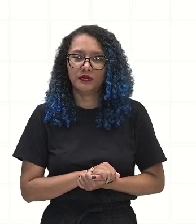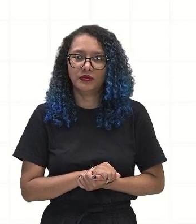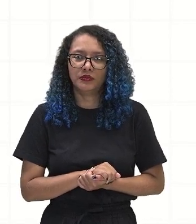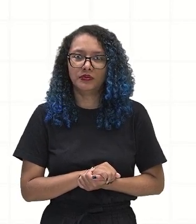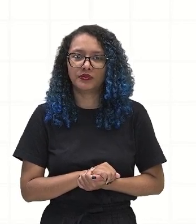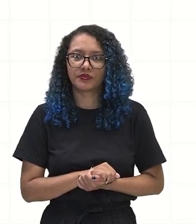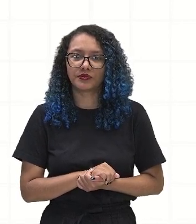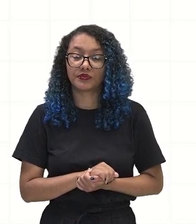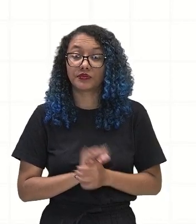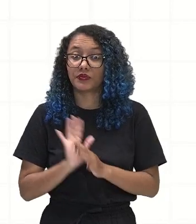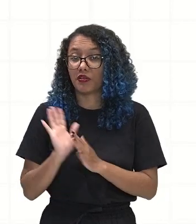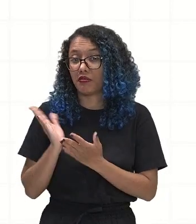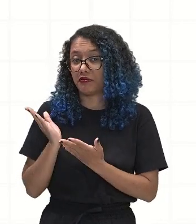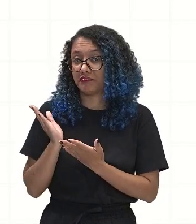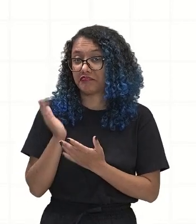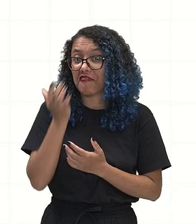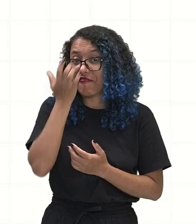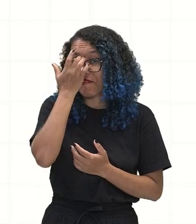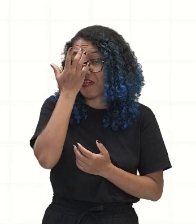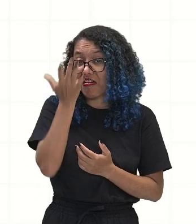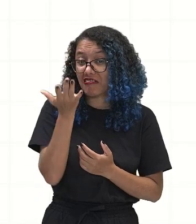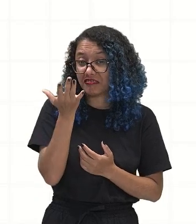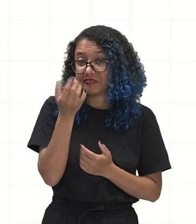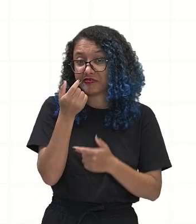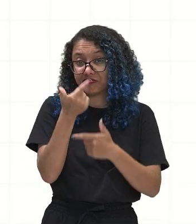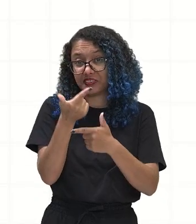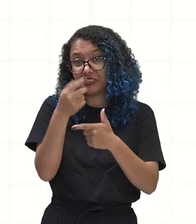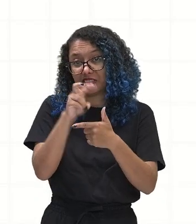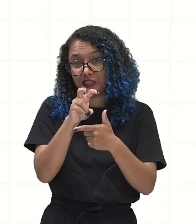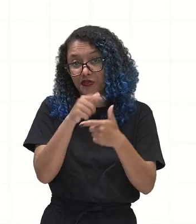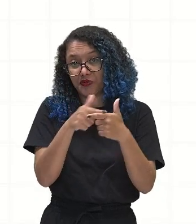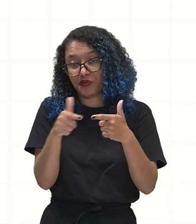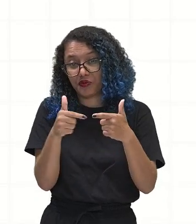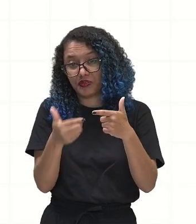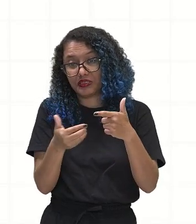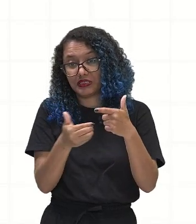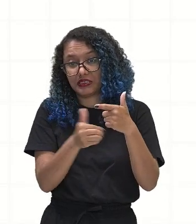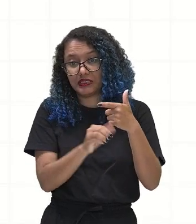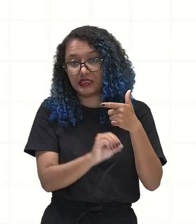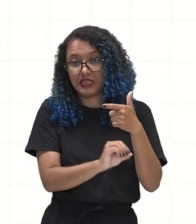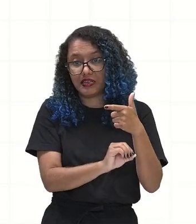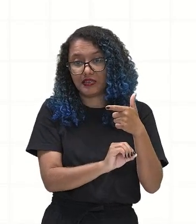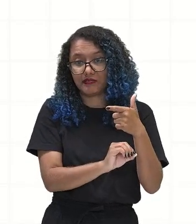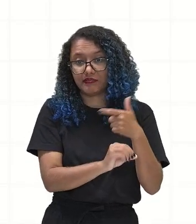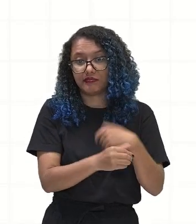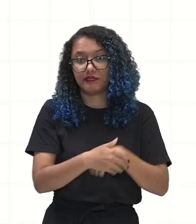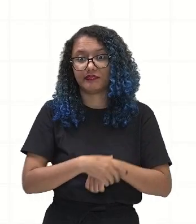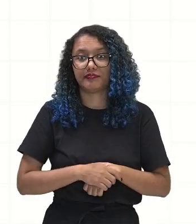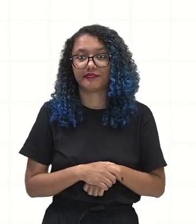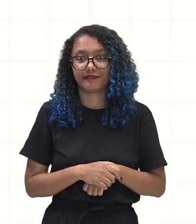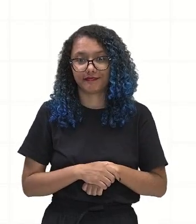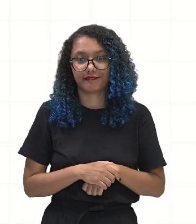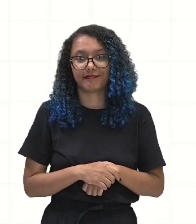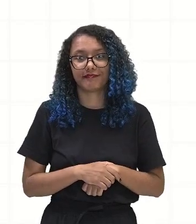25, olha como é fácil. Porcento, ó. 25 por 100. Tá?